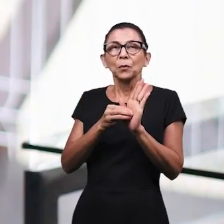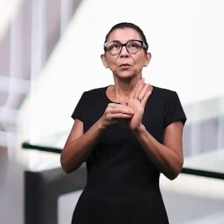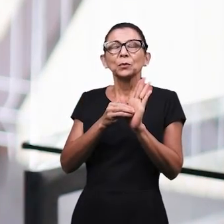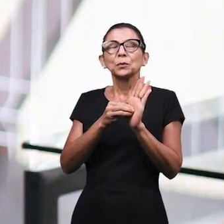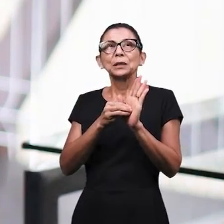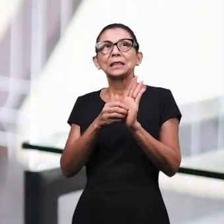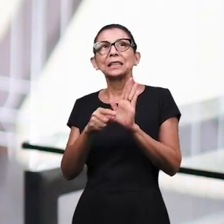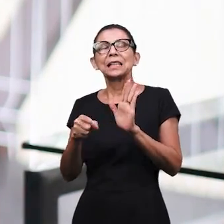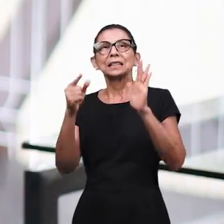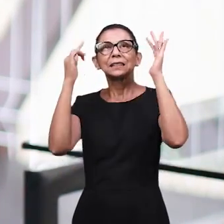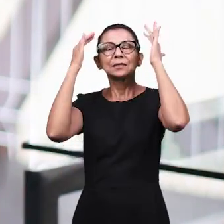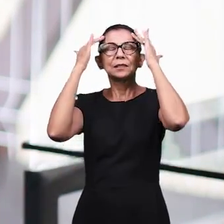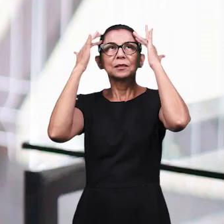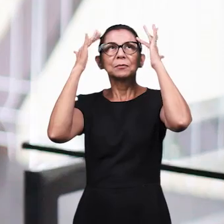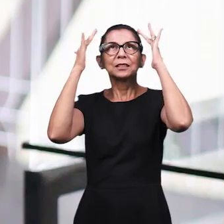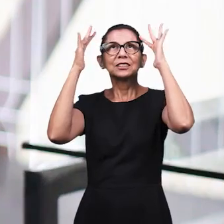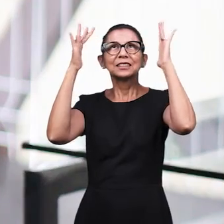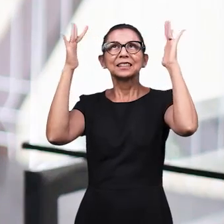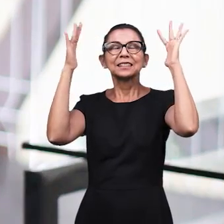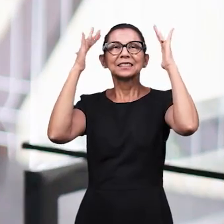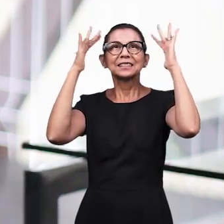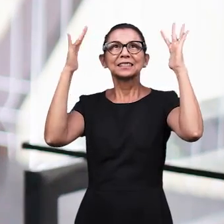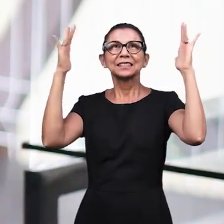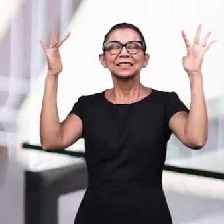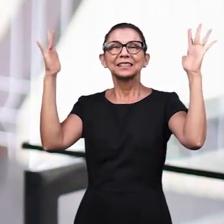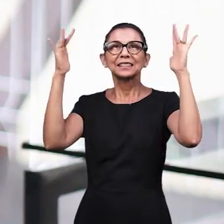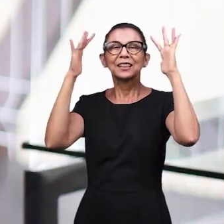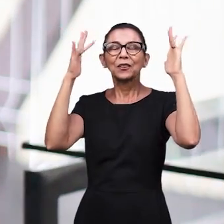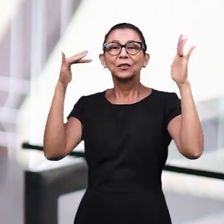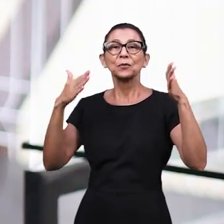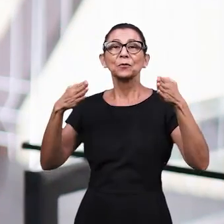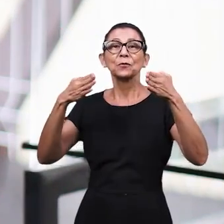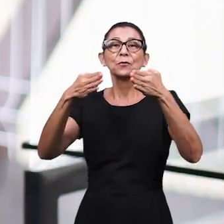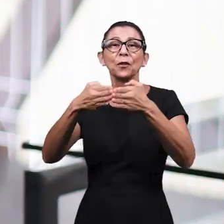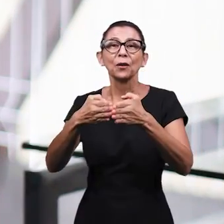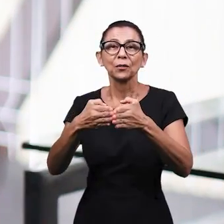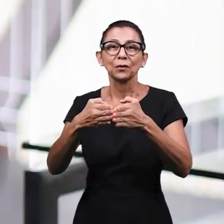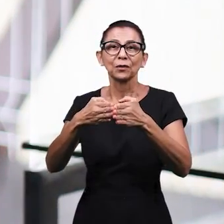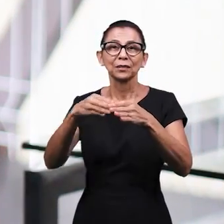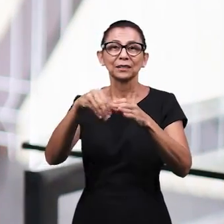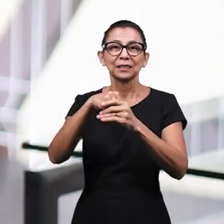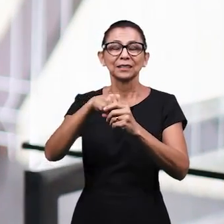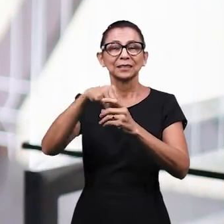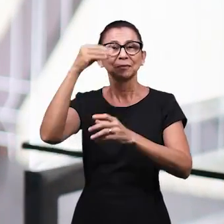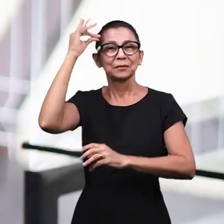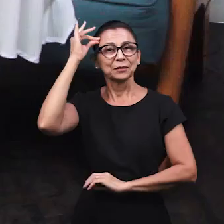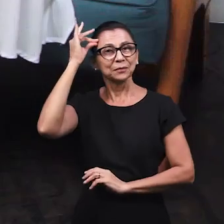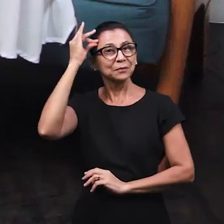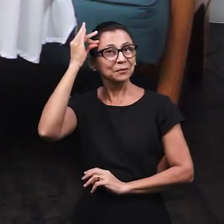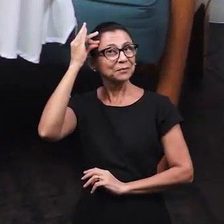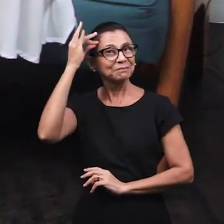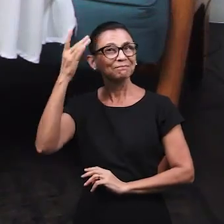podem prender a imaginação delas, o pensamento, dentro daquilo que é o espiritual.